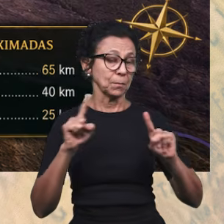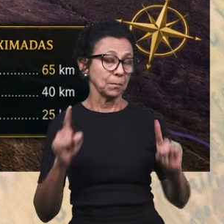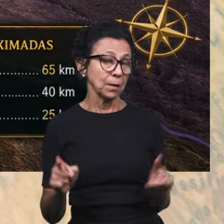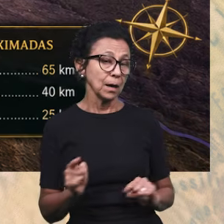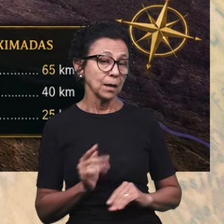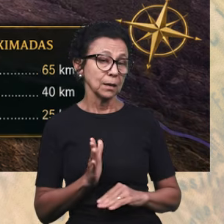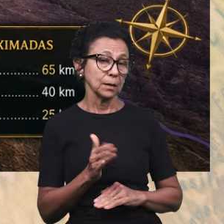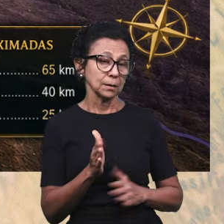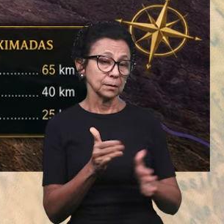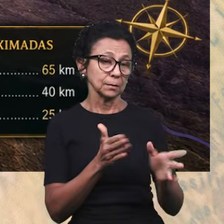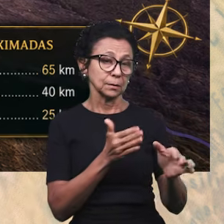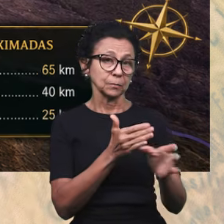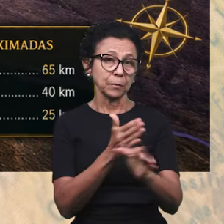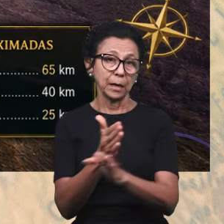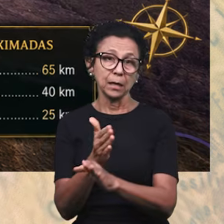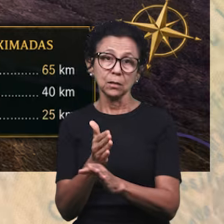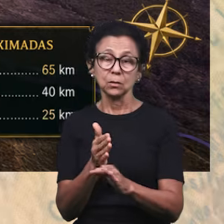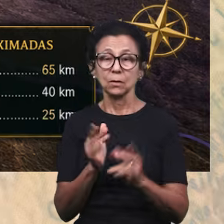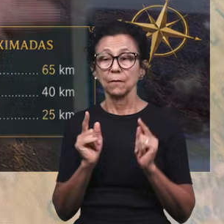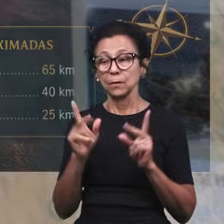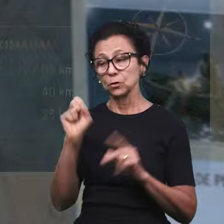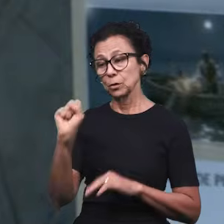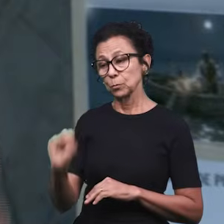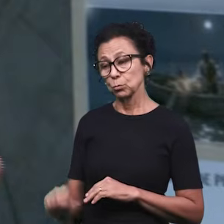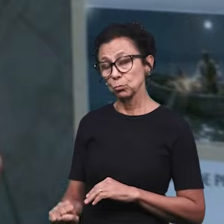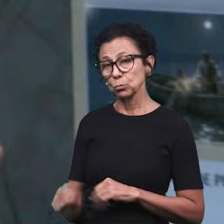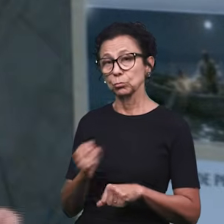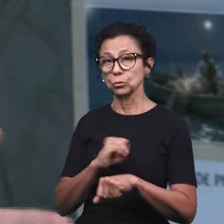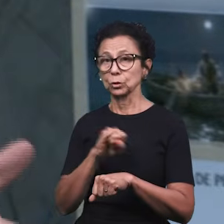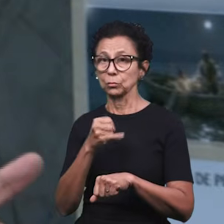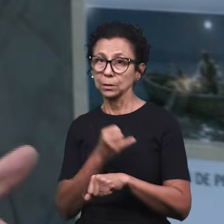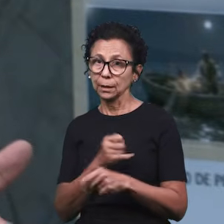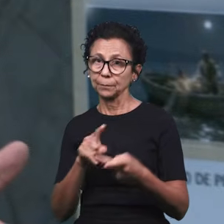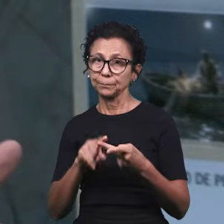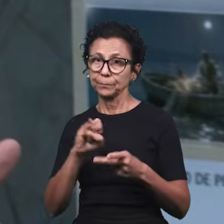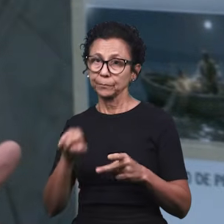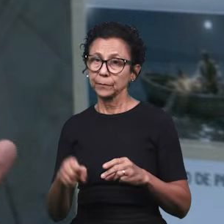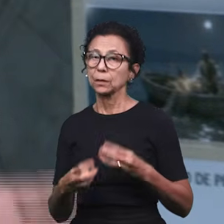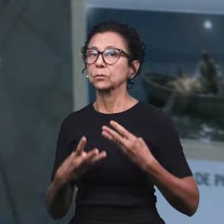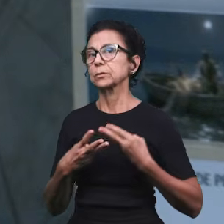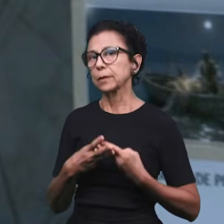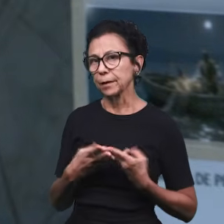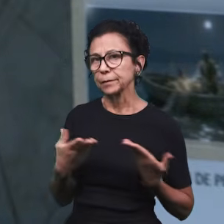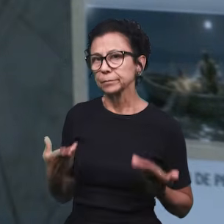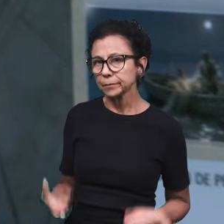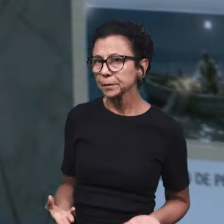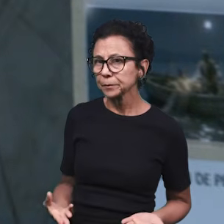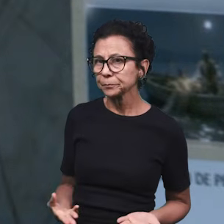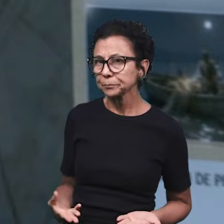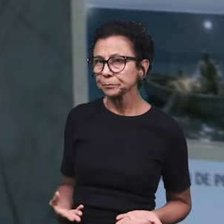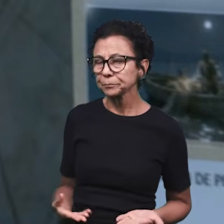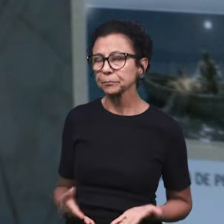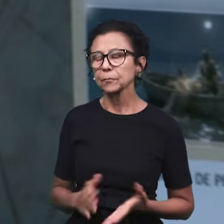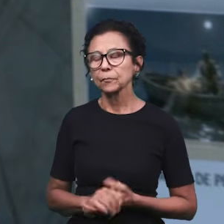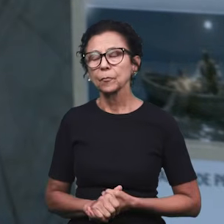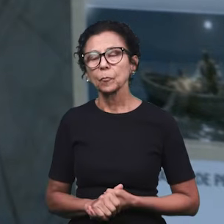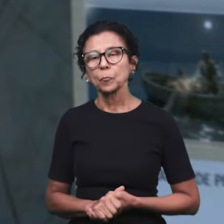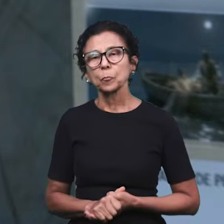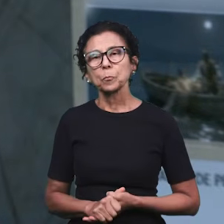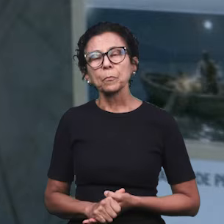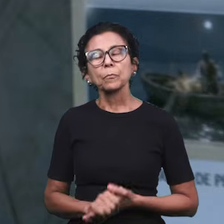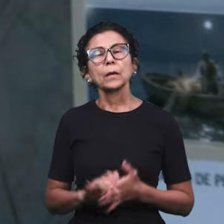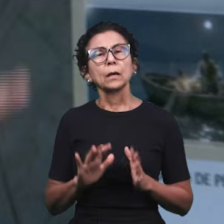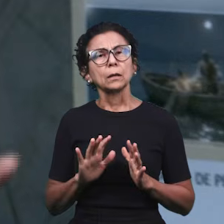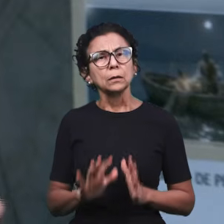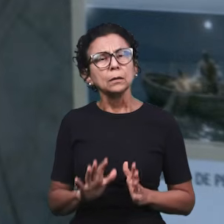eram vendidos também para as regiões do sul, como Jerusalém e a Judéia, por exemplo. Então, cabe